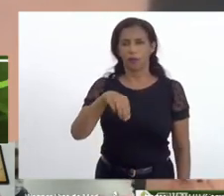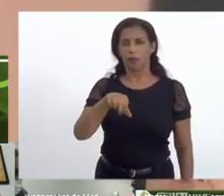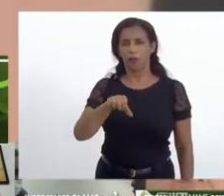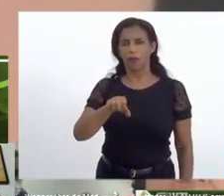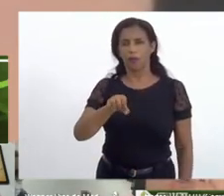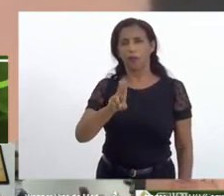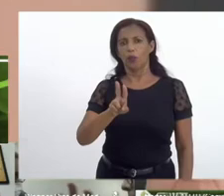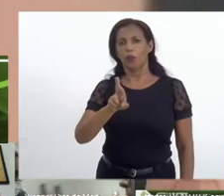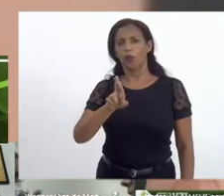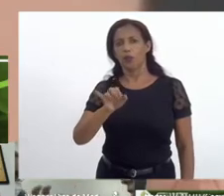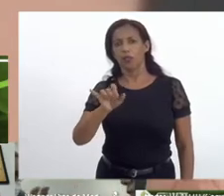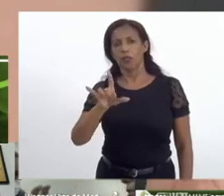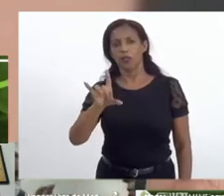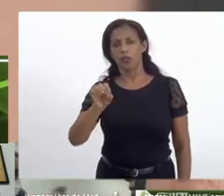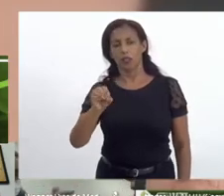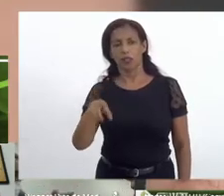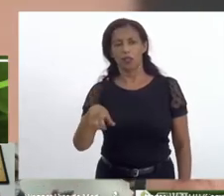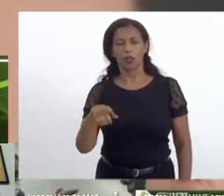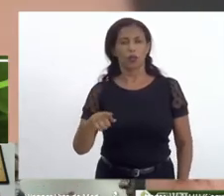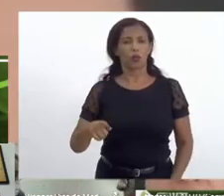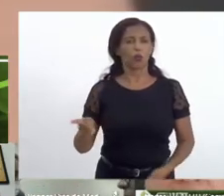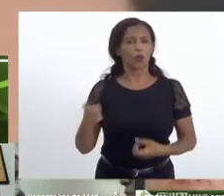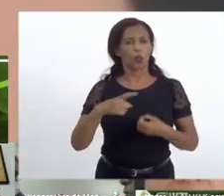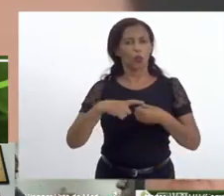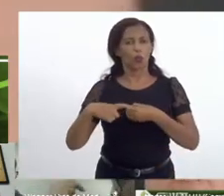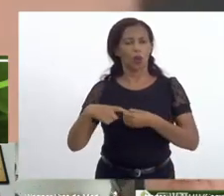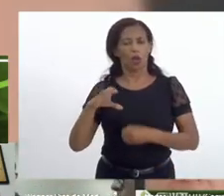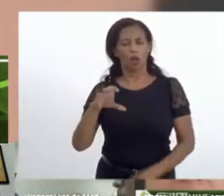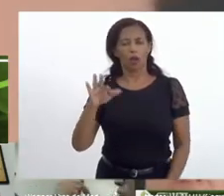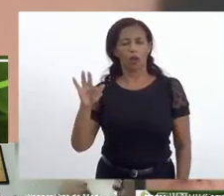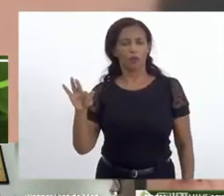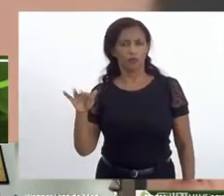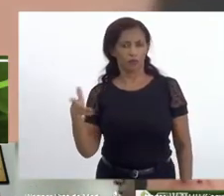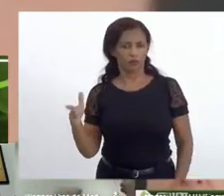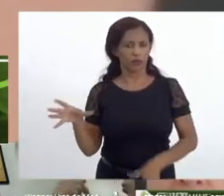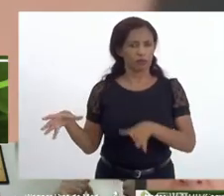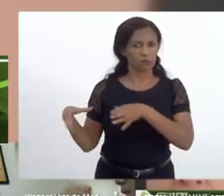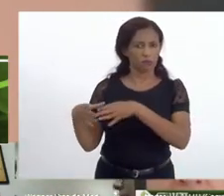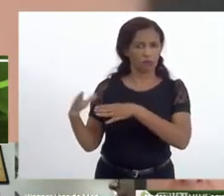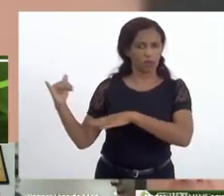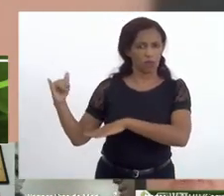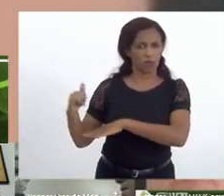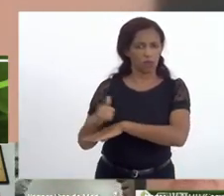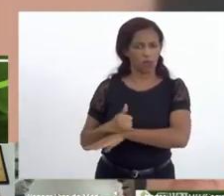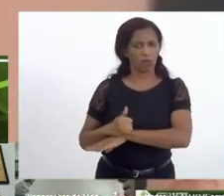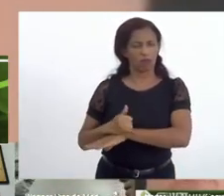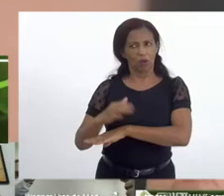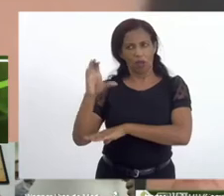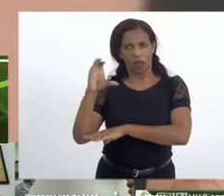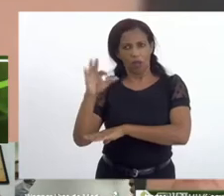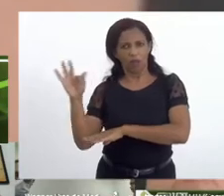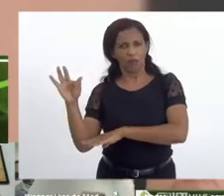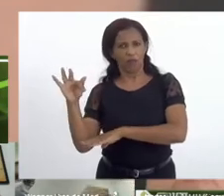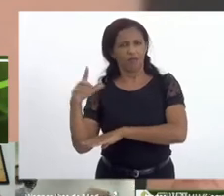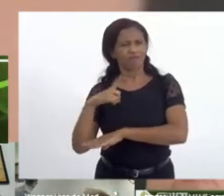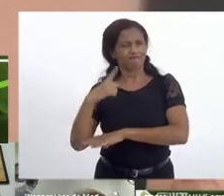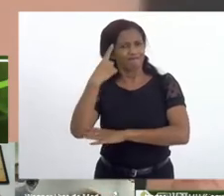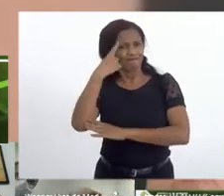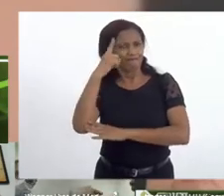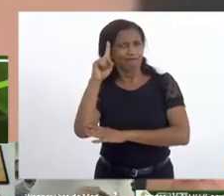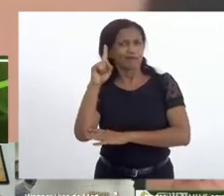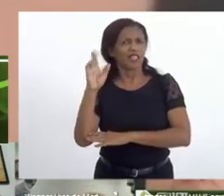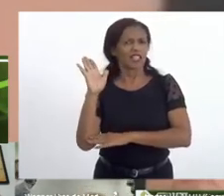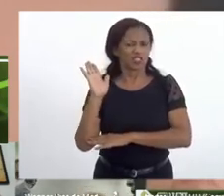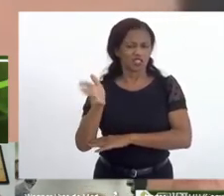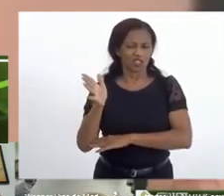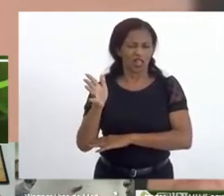Junqueira, que é um dos sócios do aeroporto de Cabo Frio. Então, nós temos muita ideia do que são essa questão dos